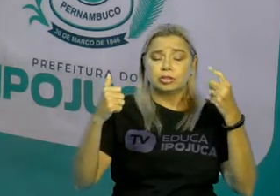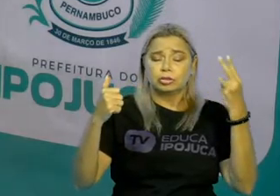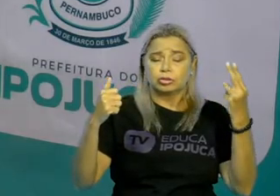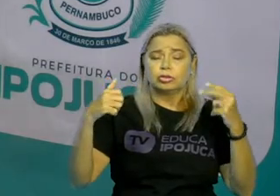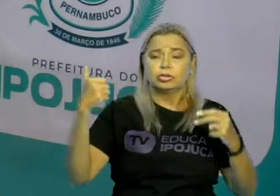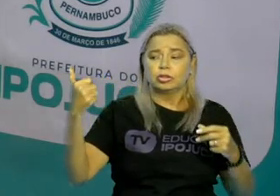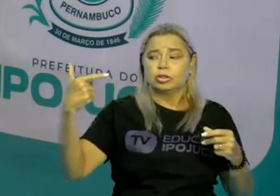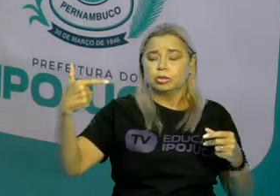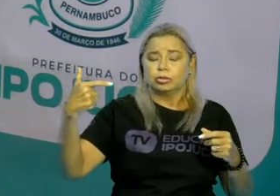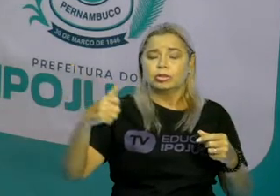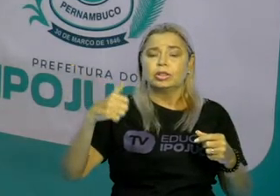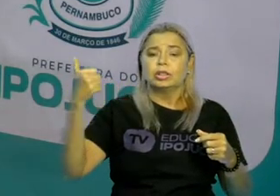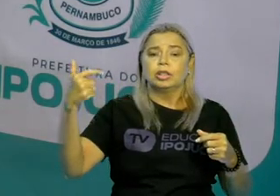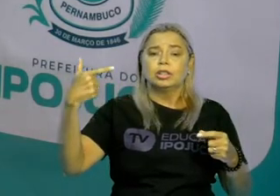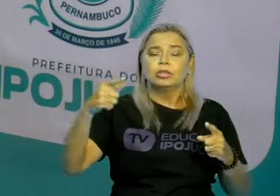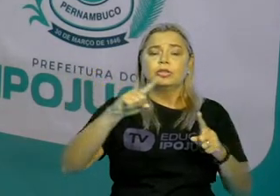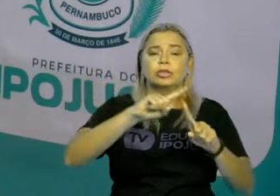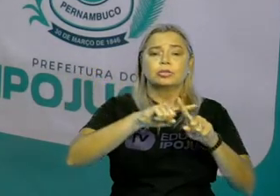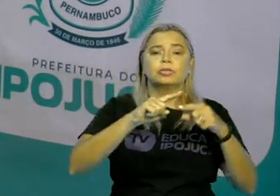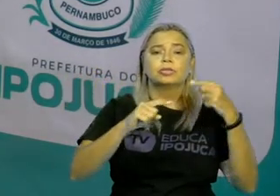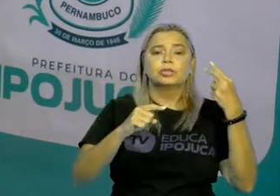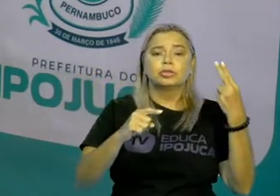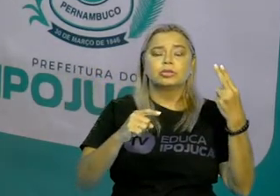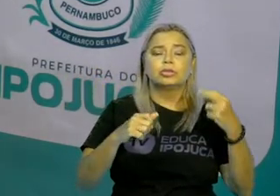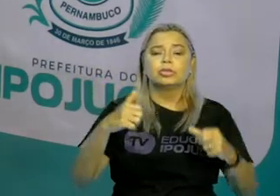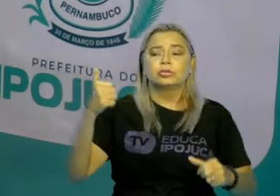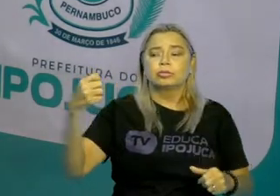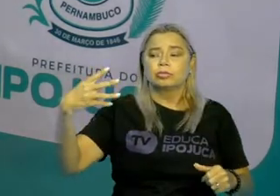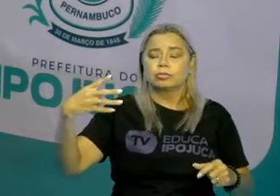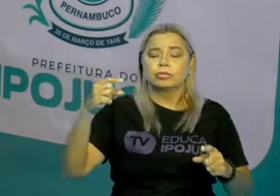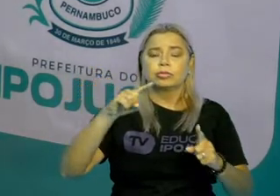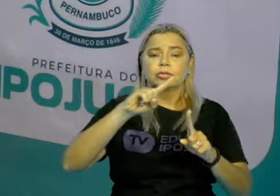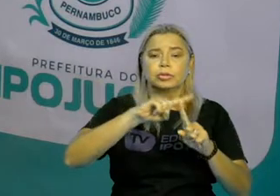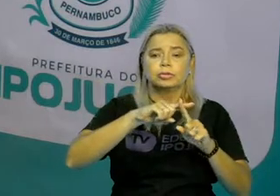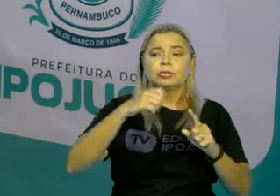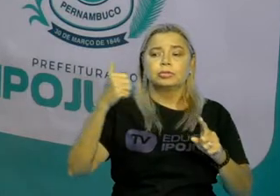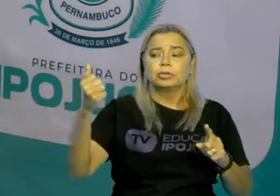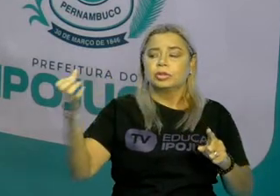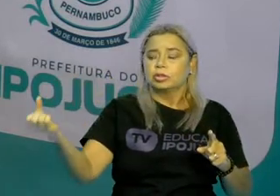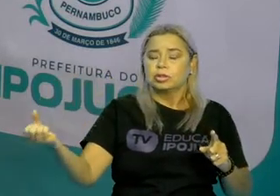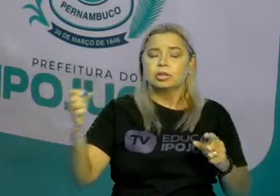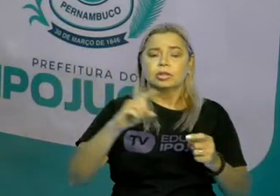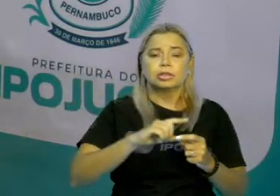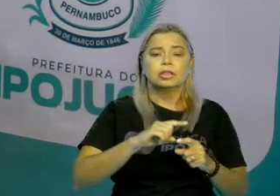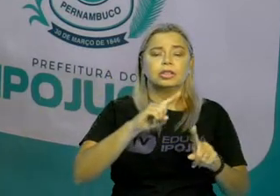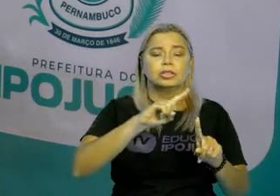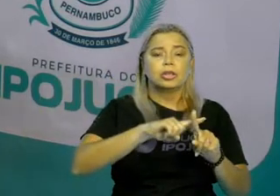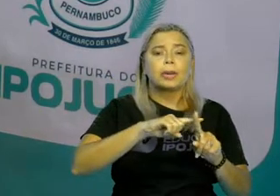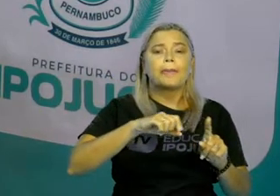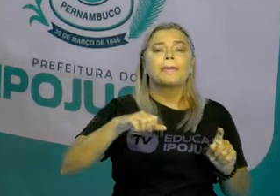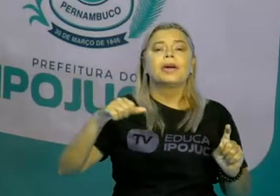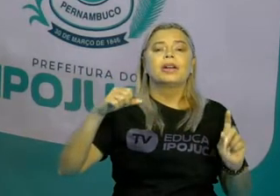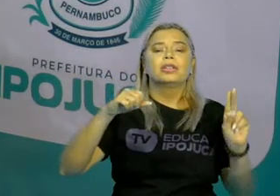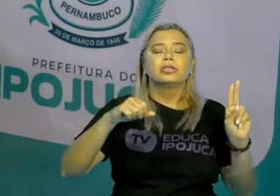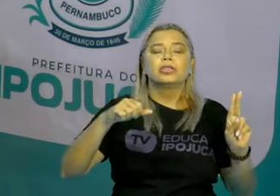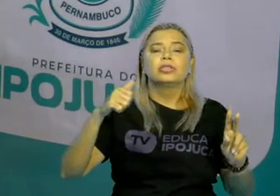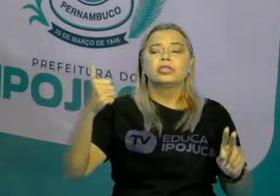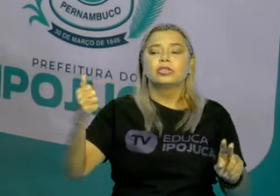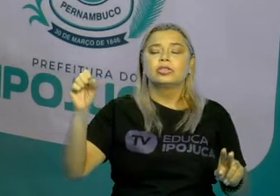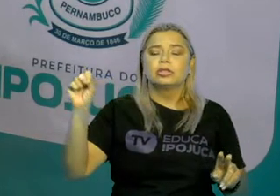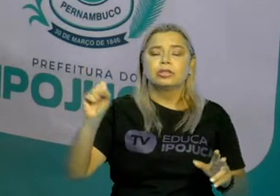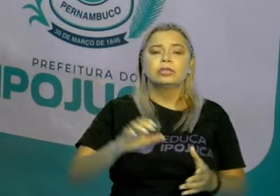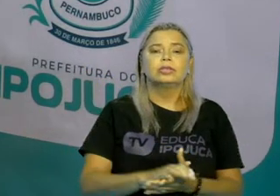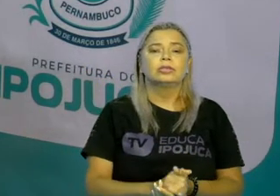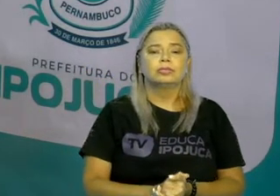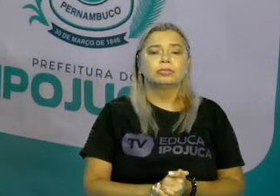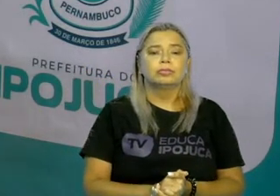com mais 2, 14. 14 com mais 2, 16. 16 com mais 2,